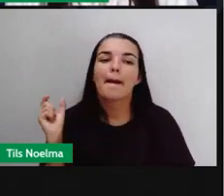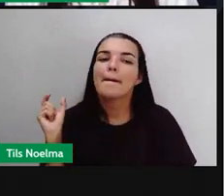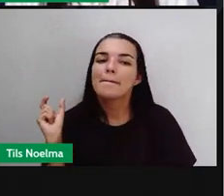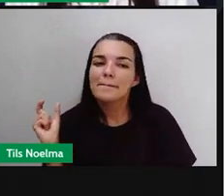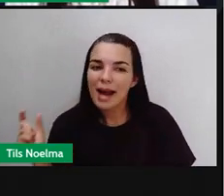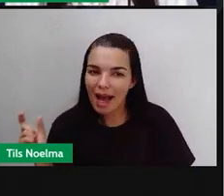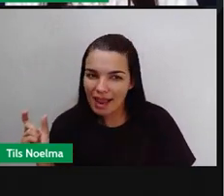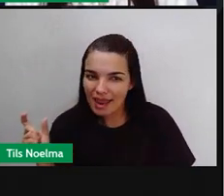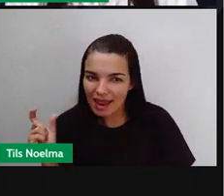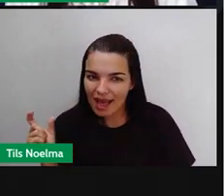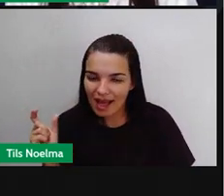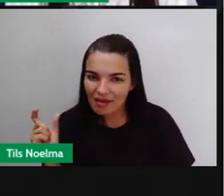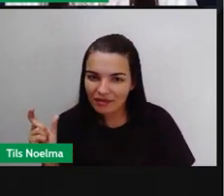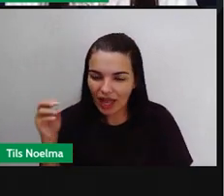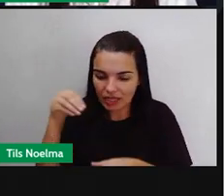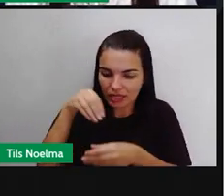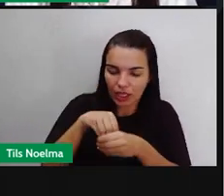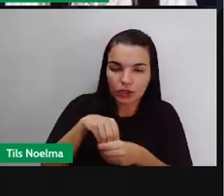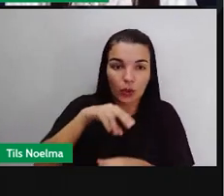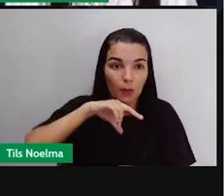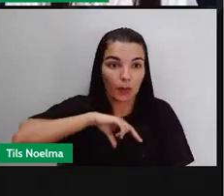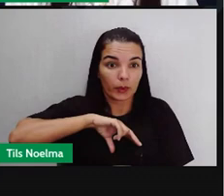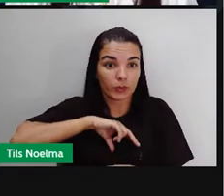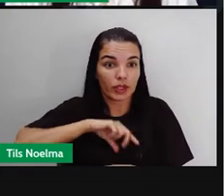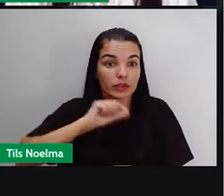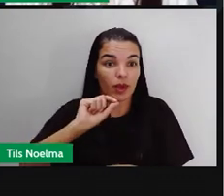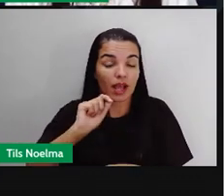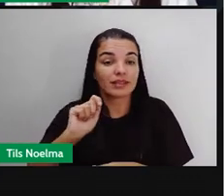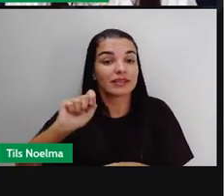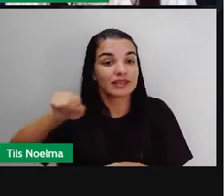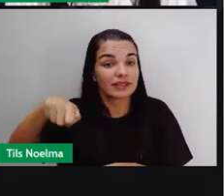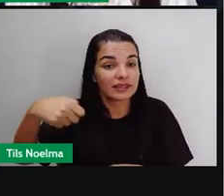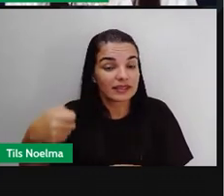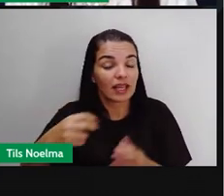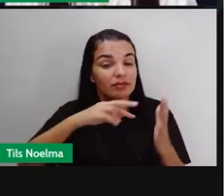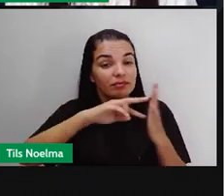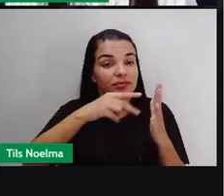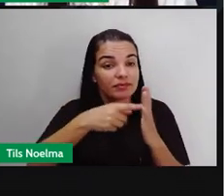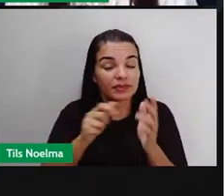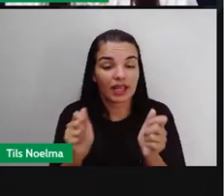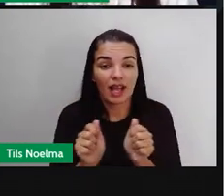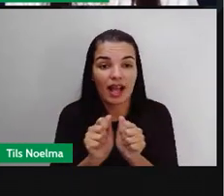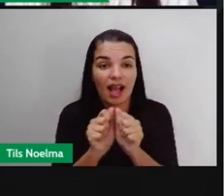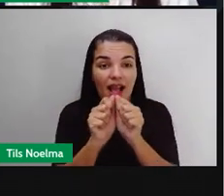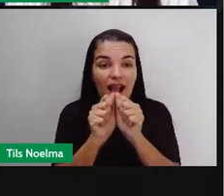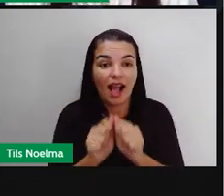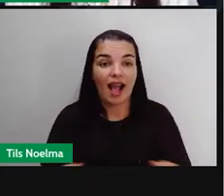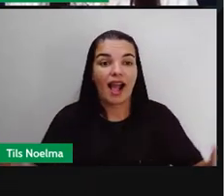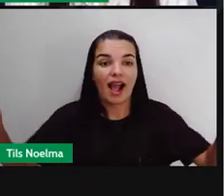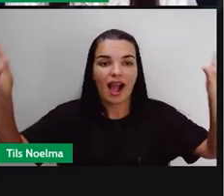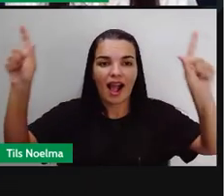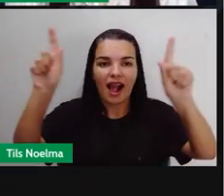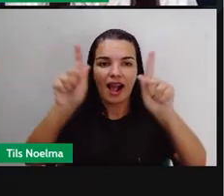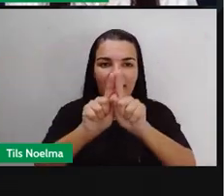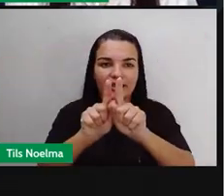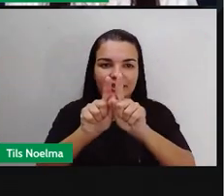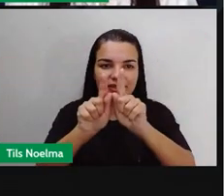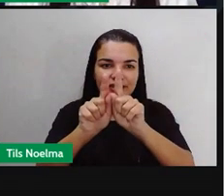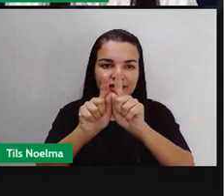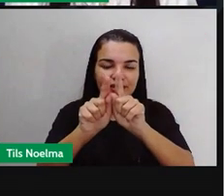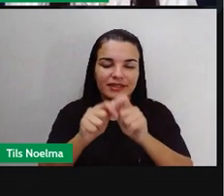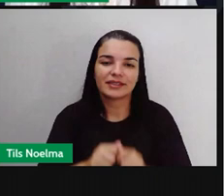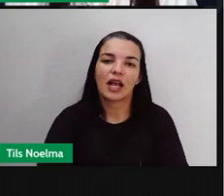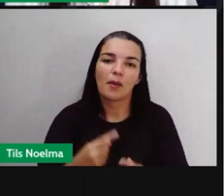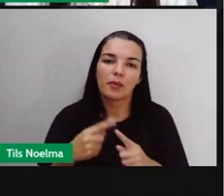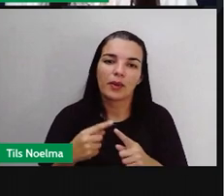que, dentro do nosso português, serão adjetivos, porque vai caracterizar um sujeito, né?